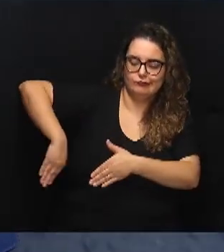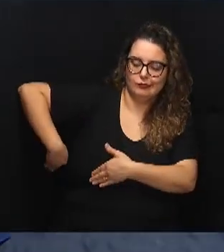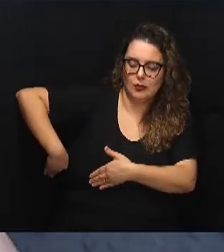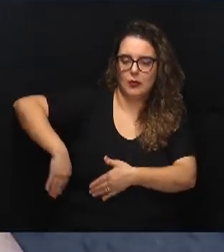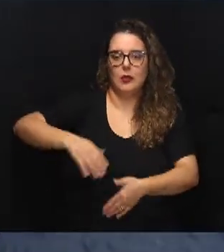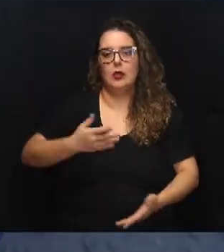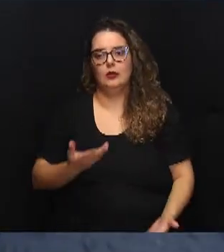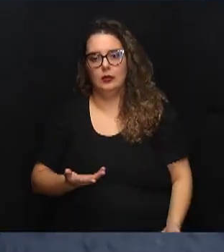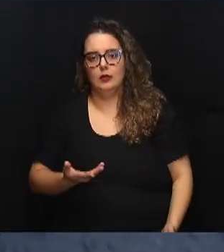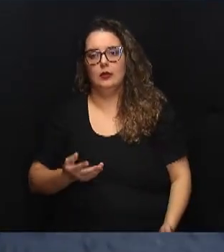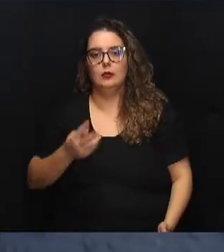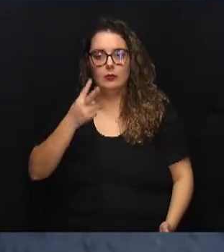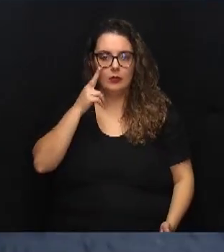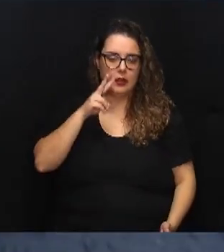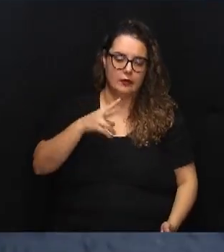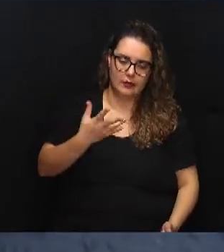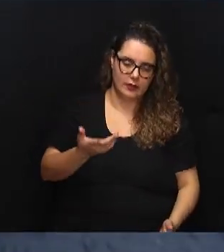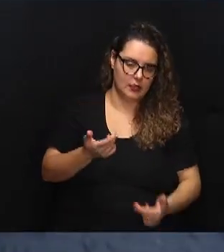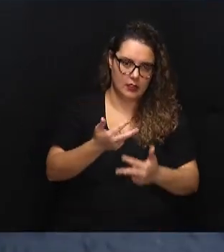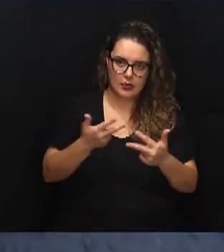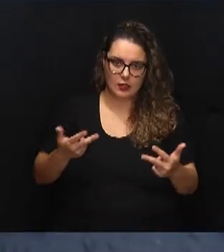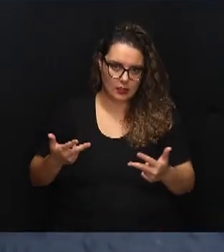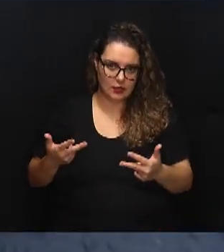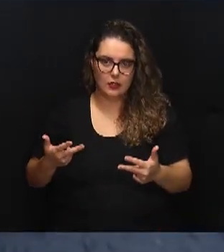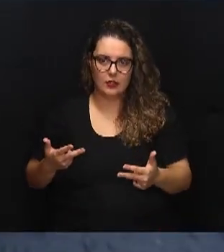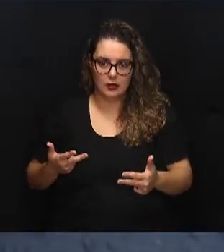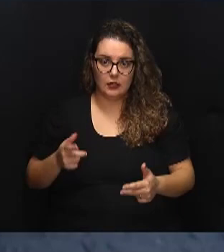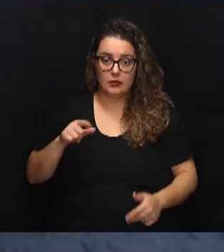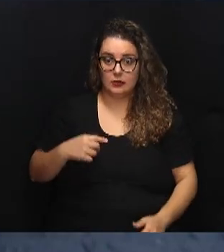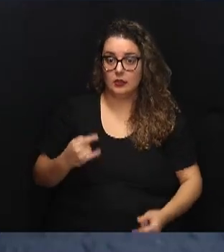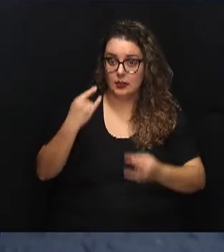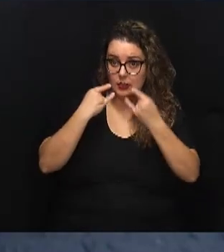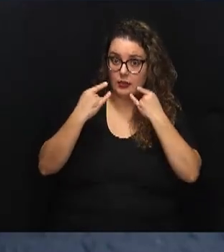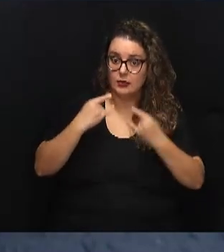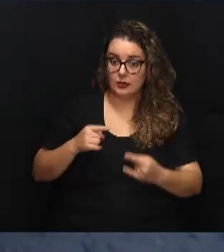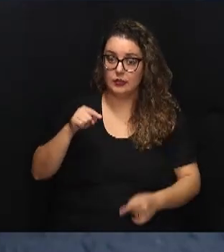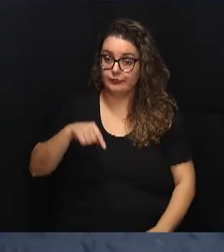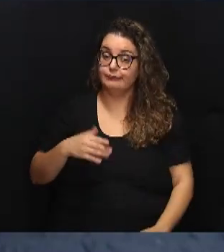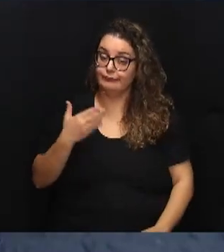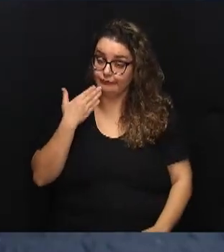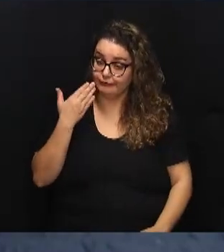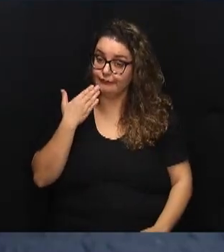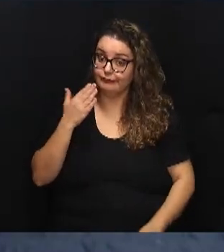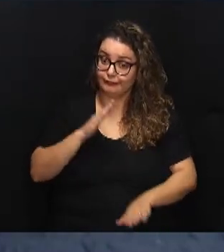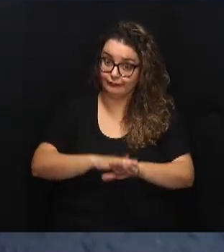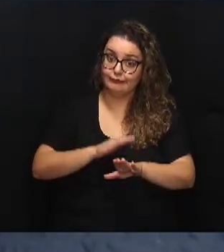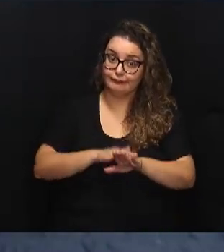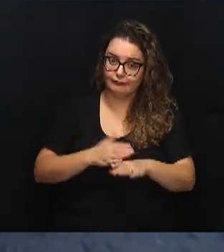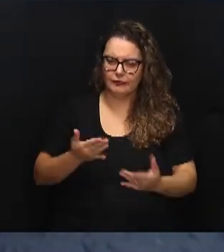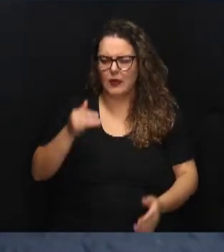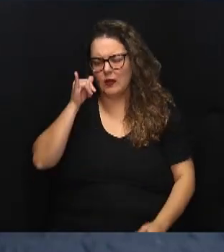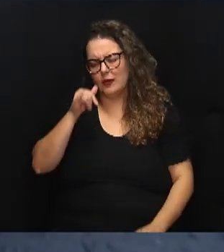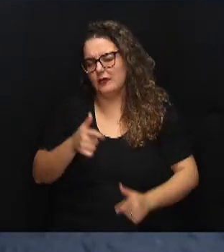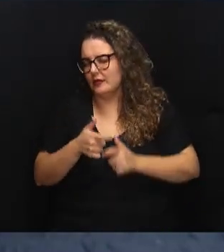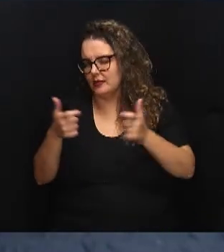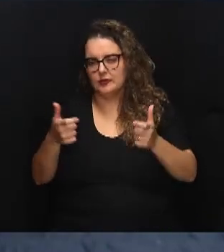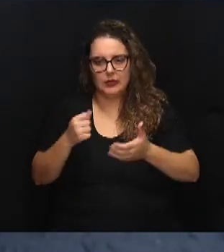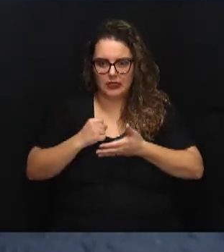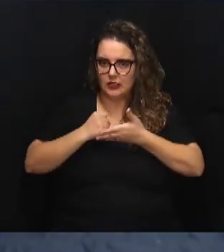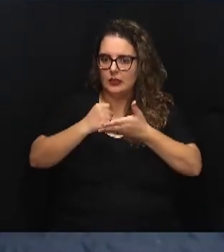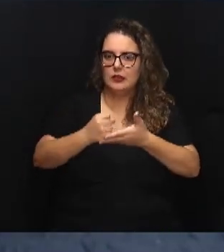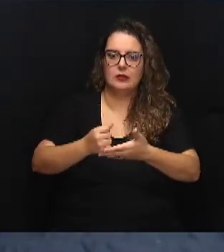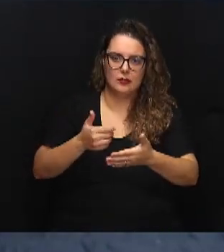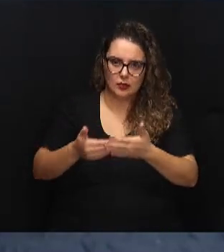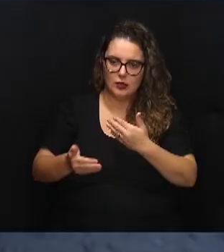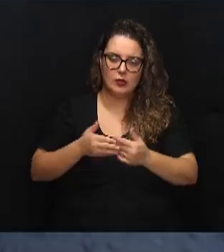trás para olhar ali os itens que são de interesse. Isso facilita muito a ação. Então evite ao máximo levar